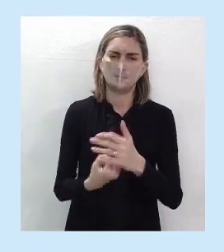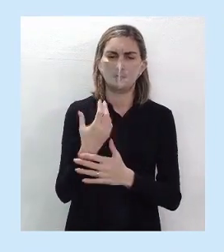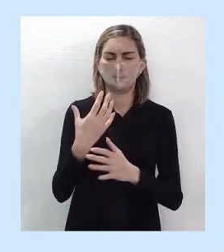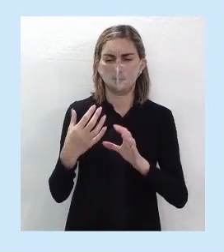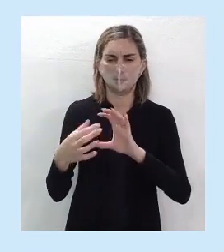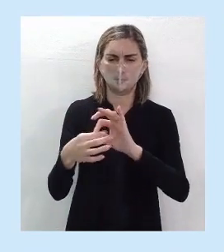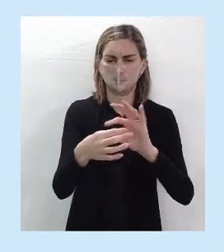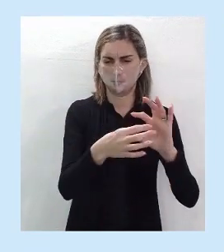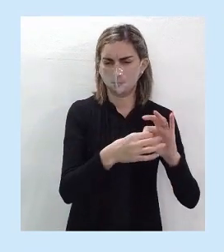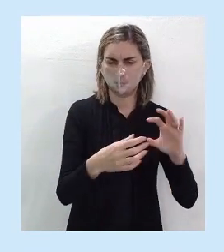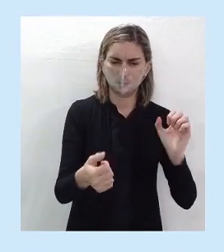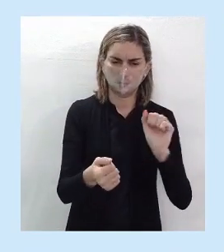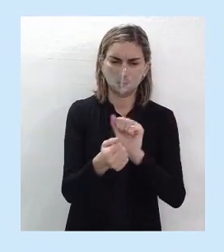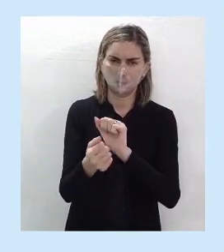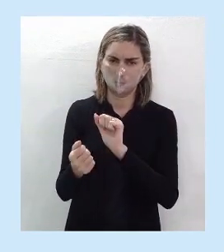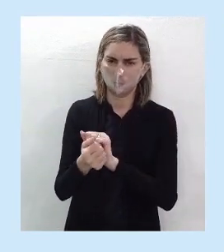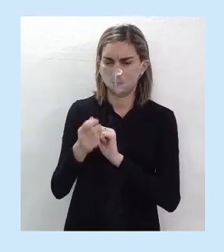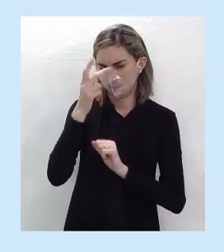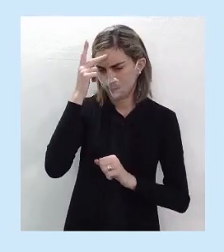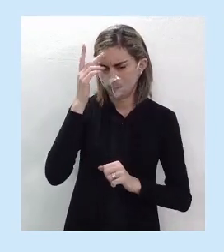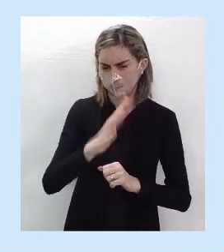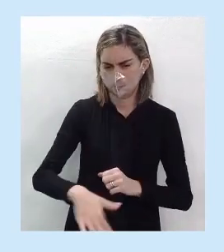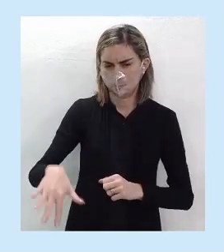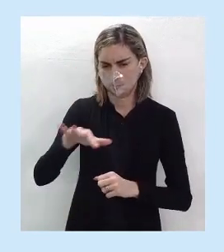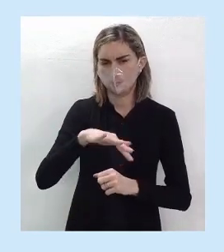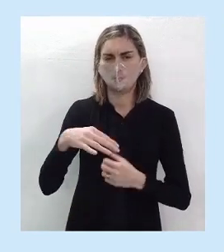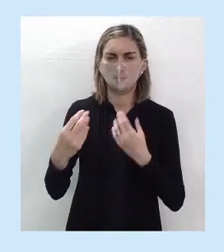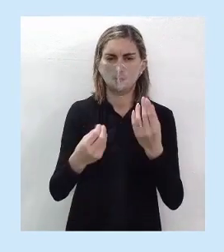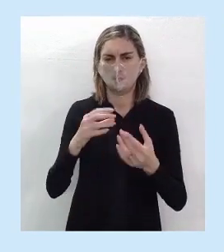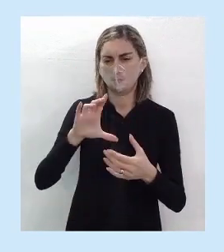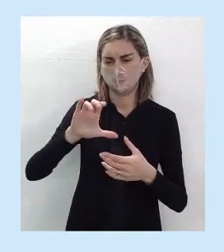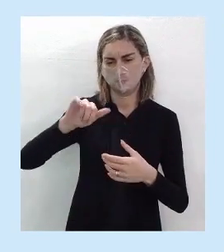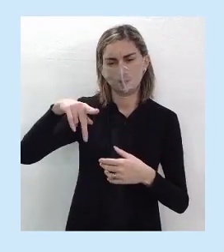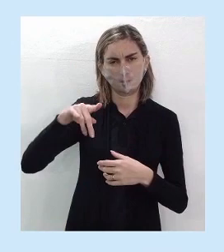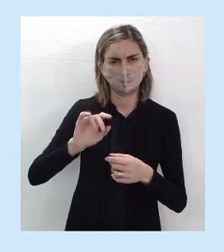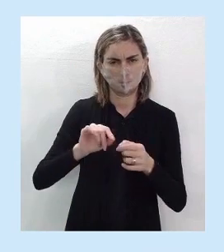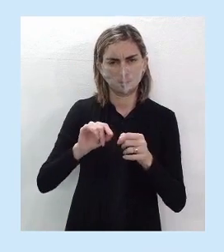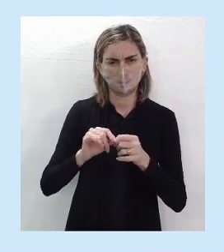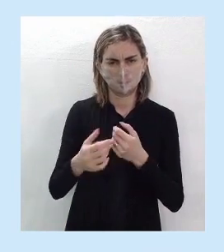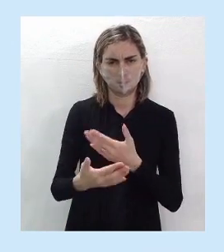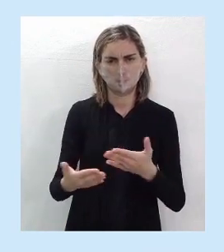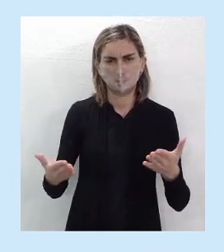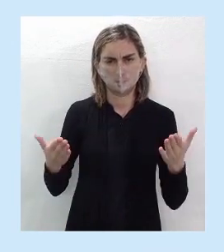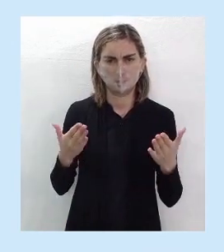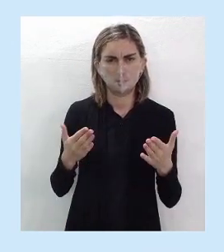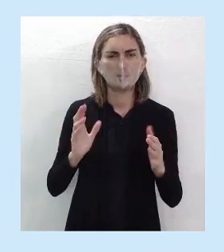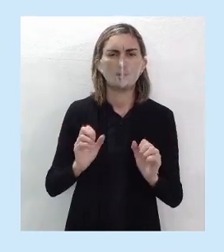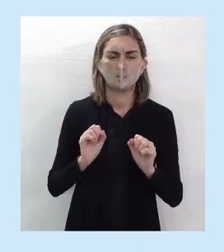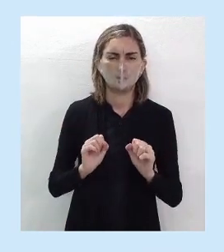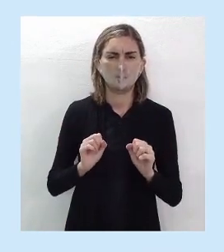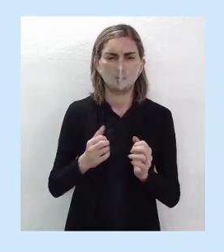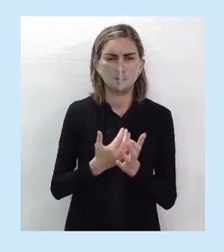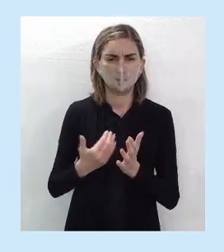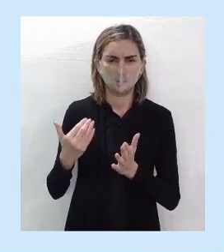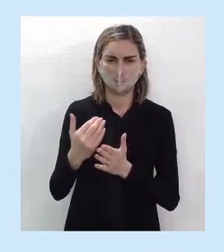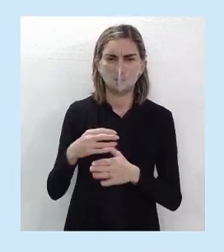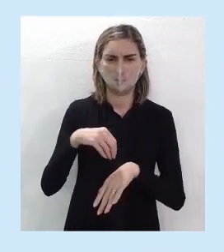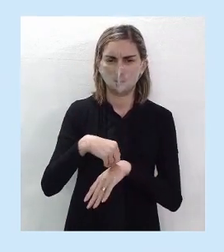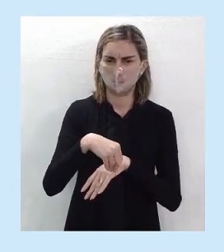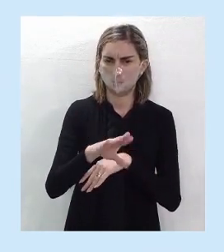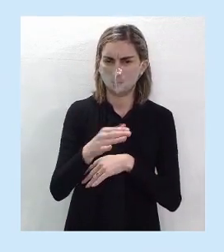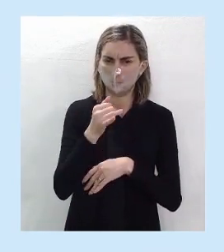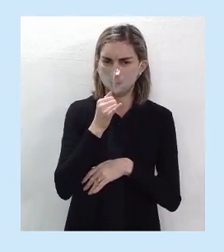vínculos, ou seja, juntar pessoas, assim como o clipe faz. Então, a gente já pode antecipar alguma coisa da